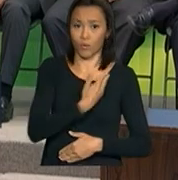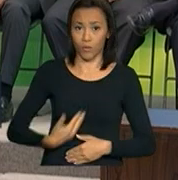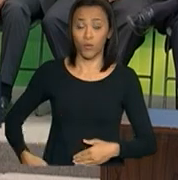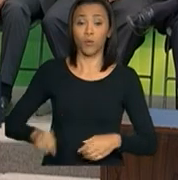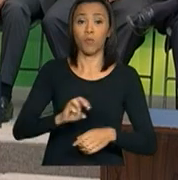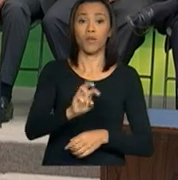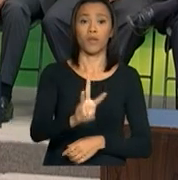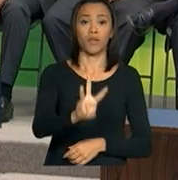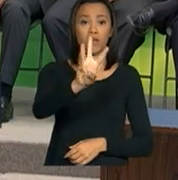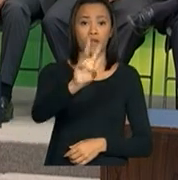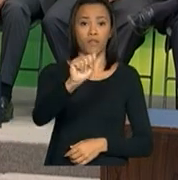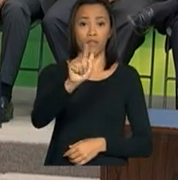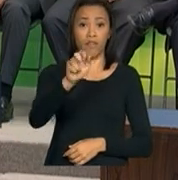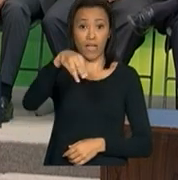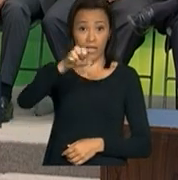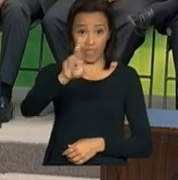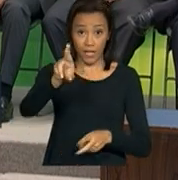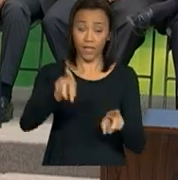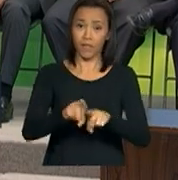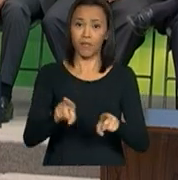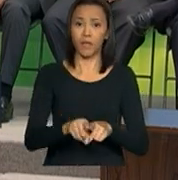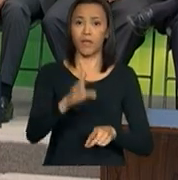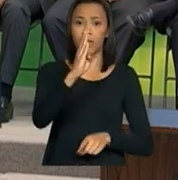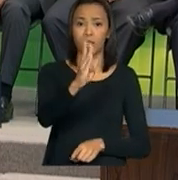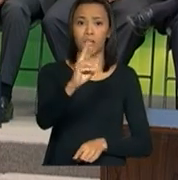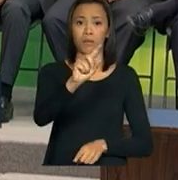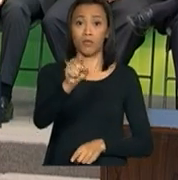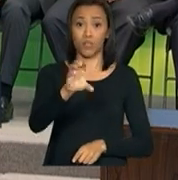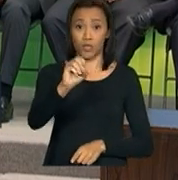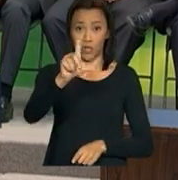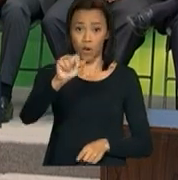Wagner o Brisola Neto e Mendes